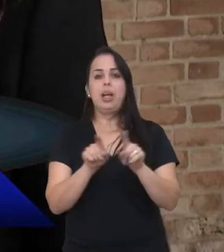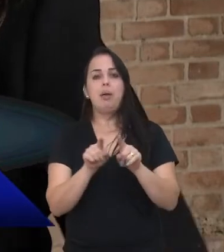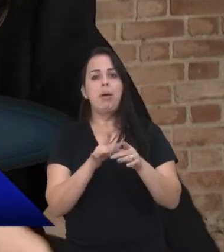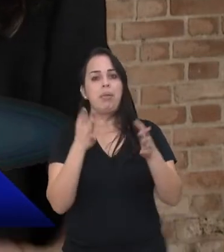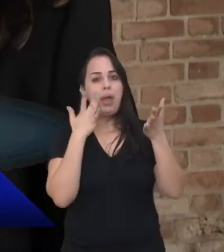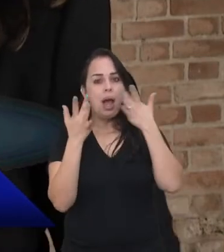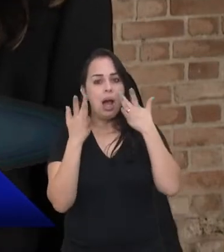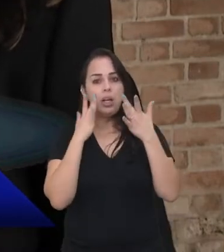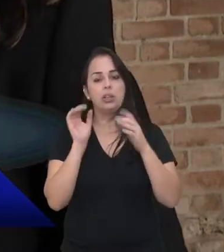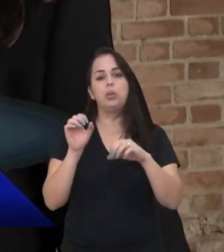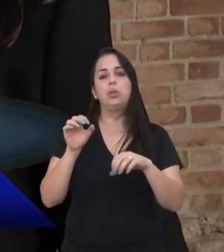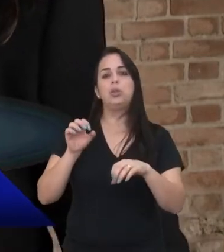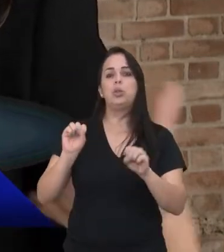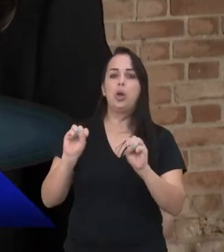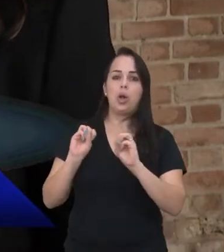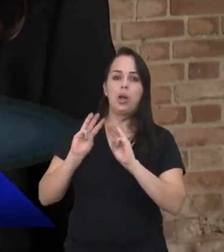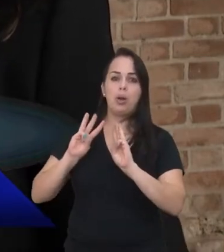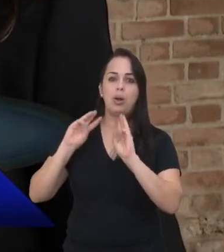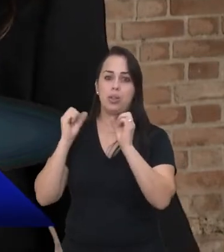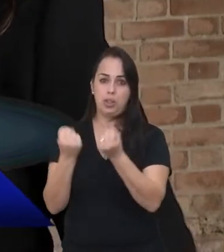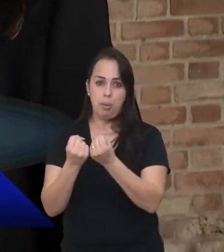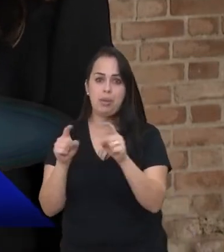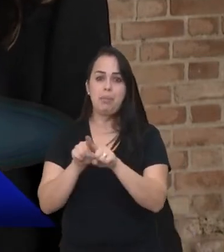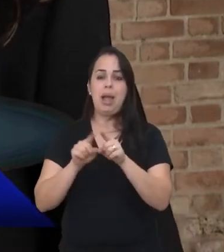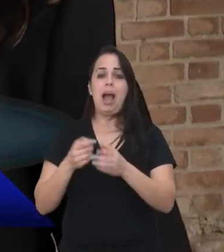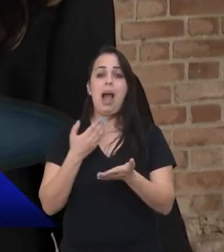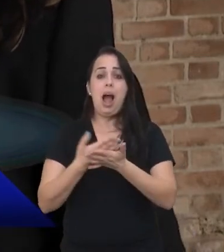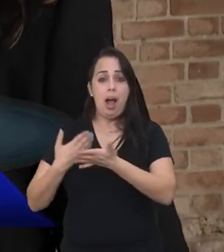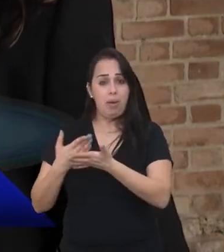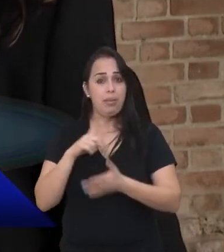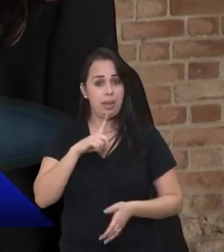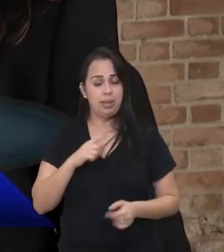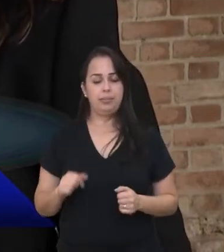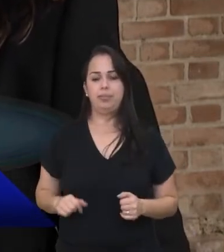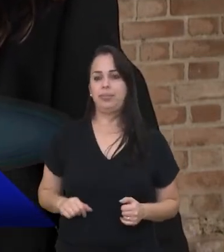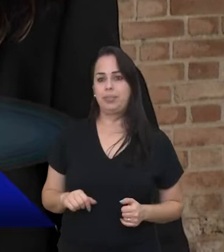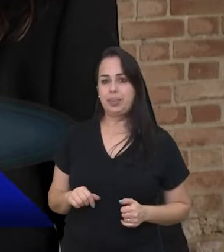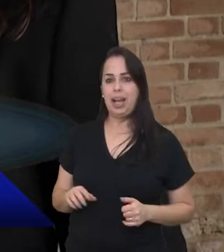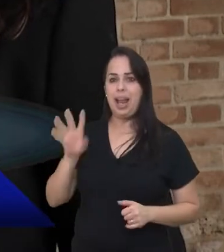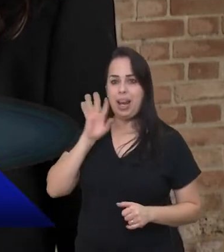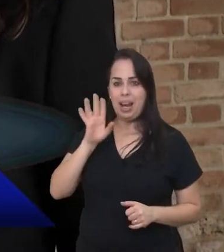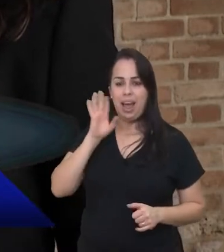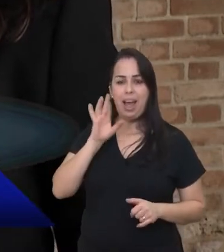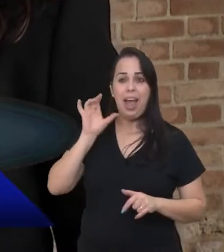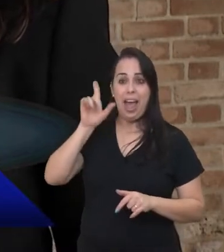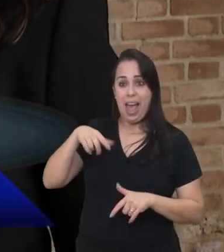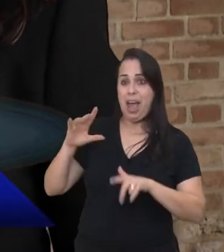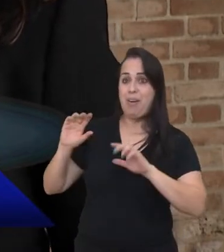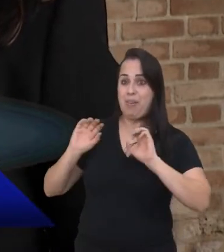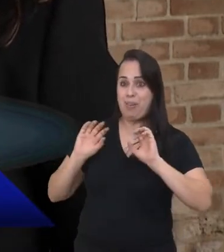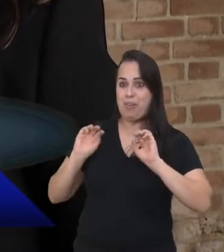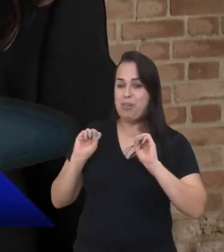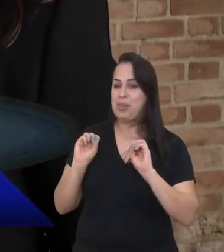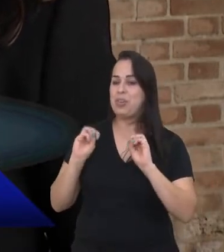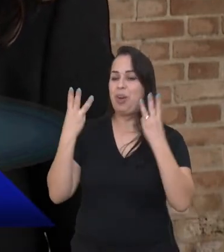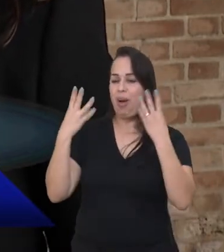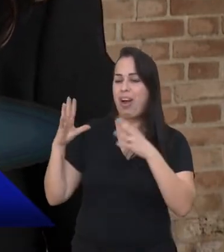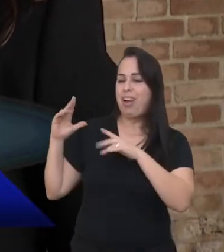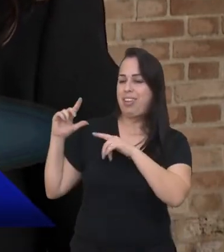teatros municipais e alguns workshops também ou então algumas aulas de Formação legal fala sobre o festival porque é super